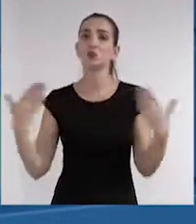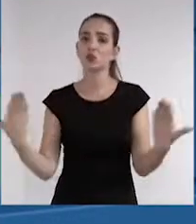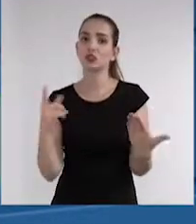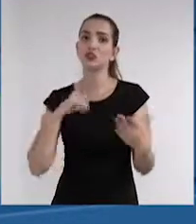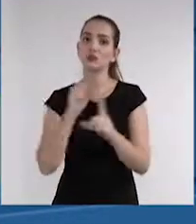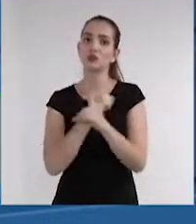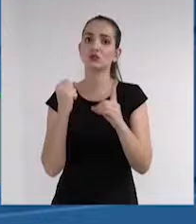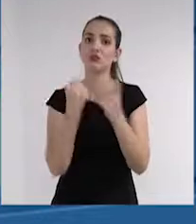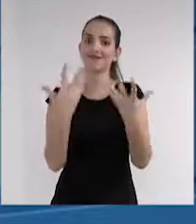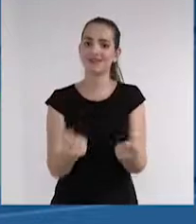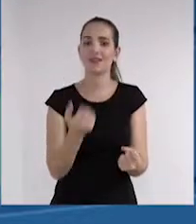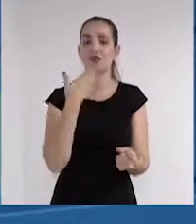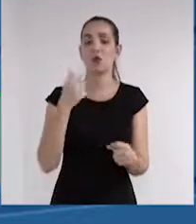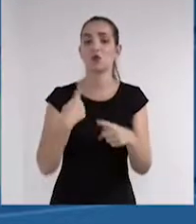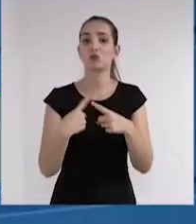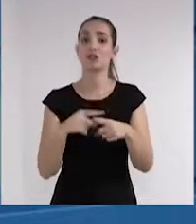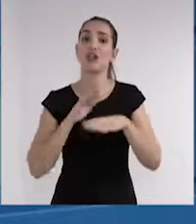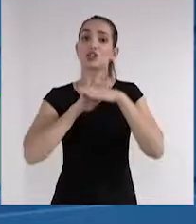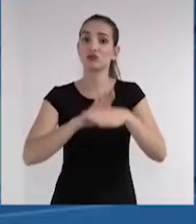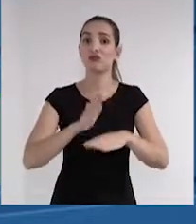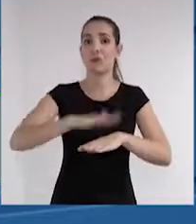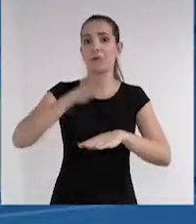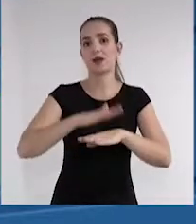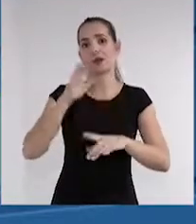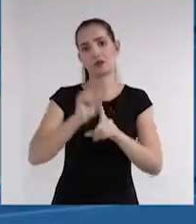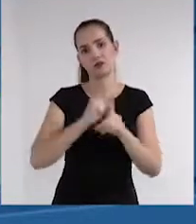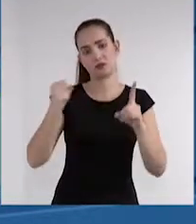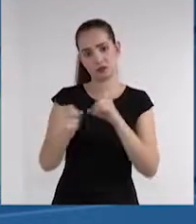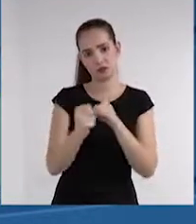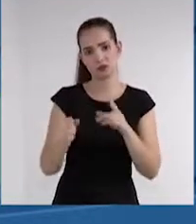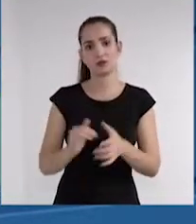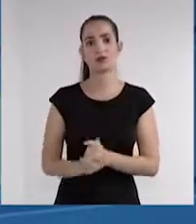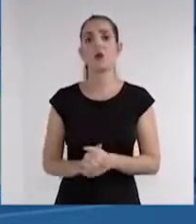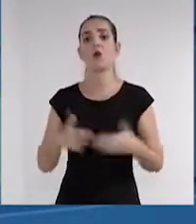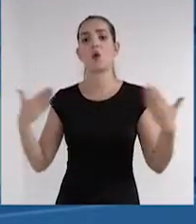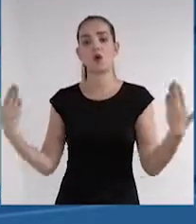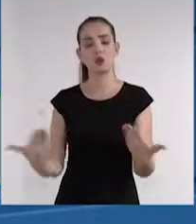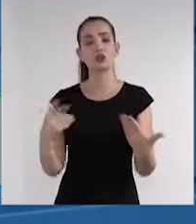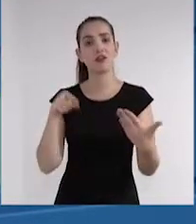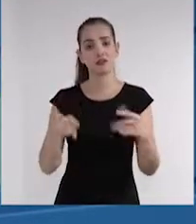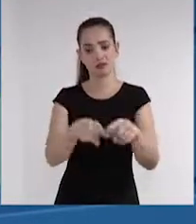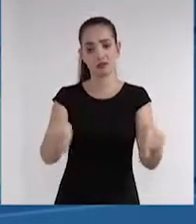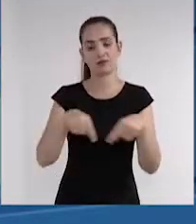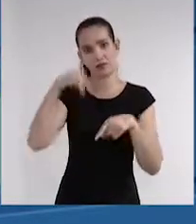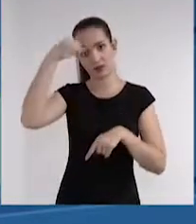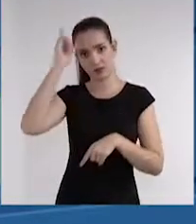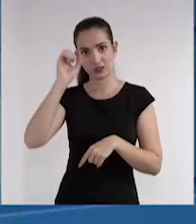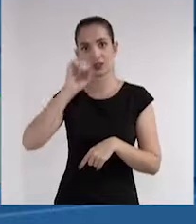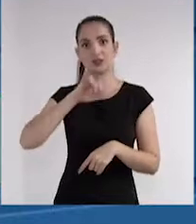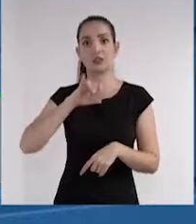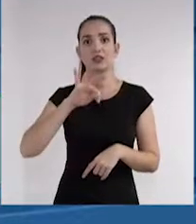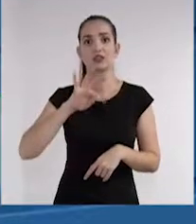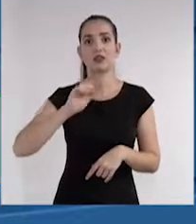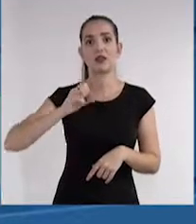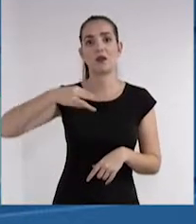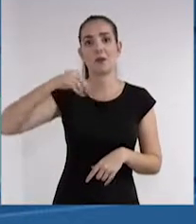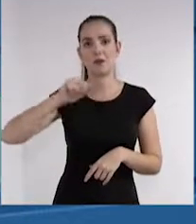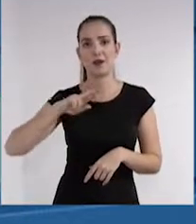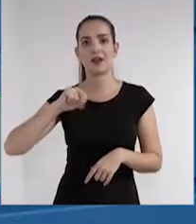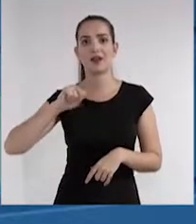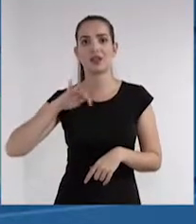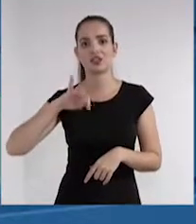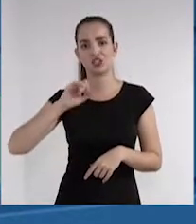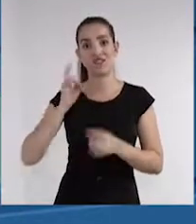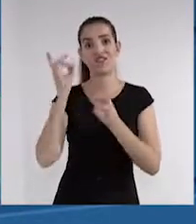socialmente aceita, porque atende muito mais o social. Hoje a Fazenda Itamaraty hoje exporta